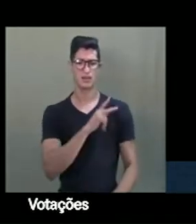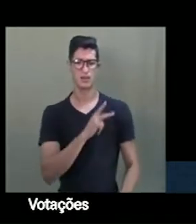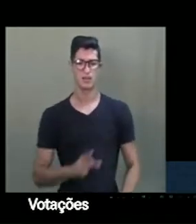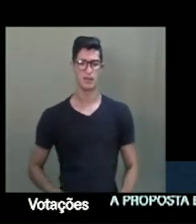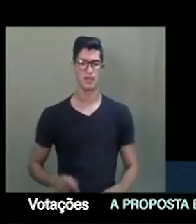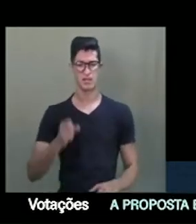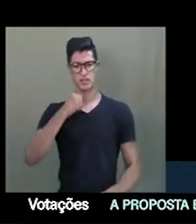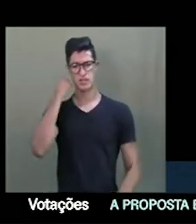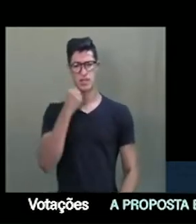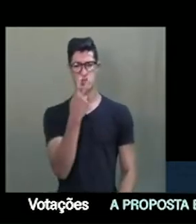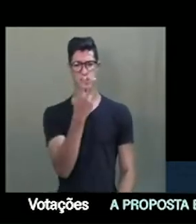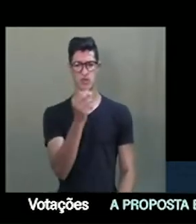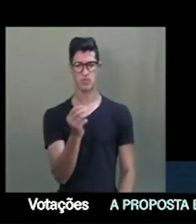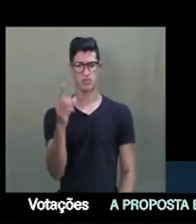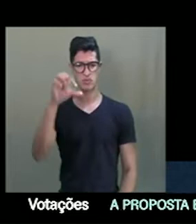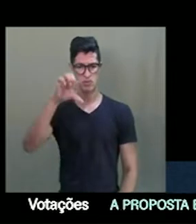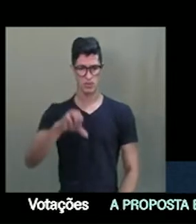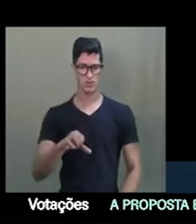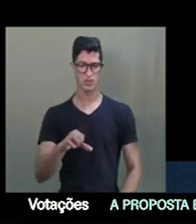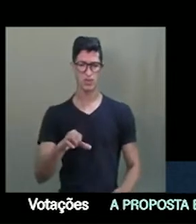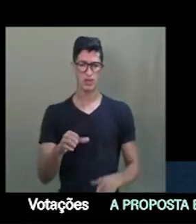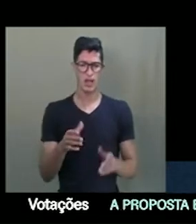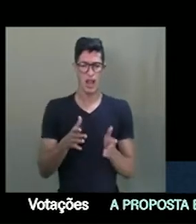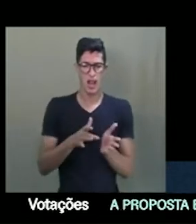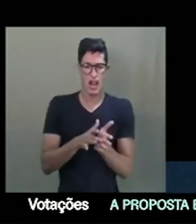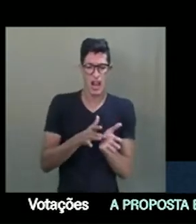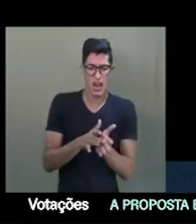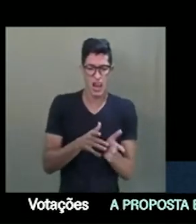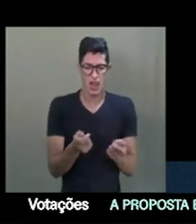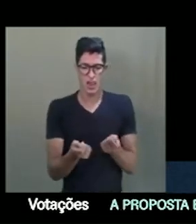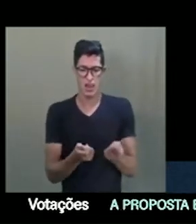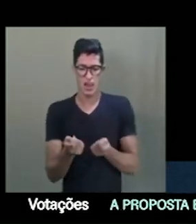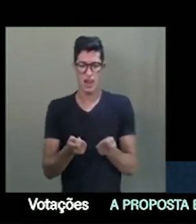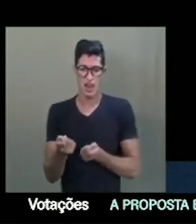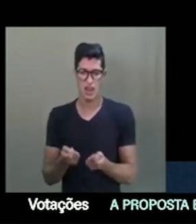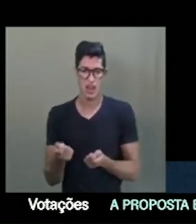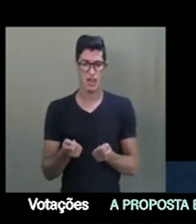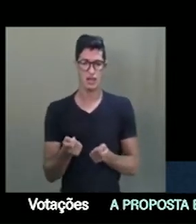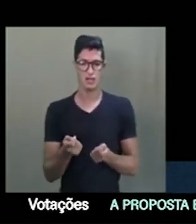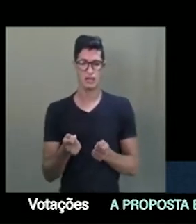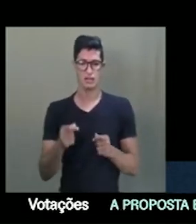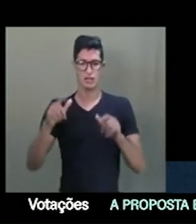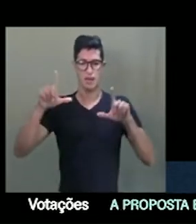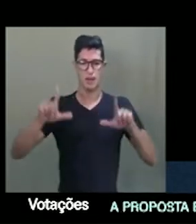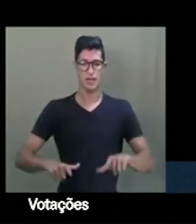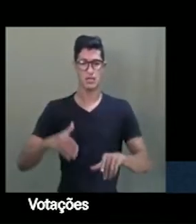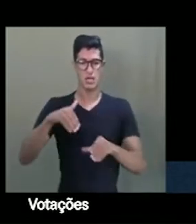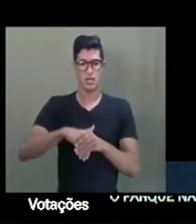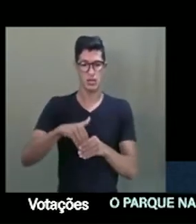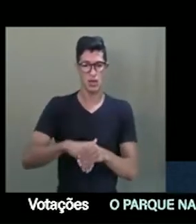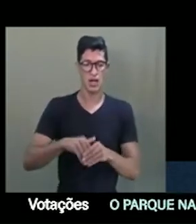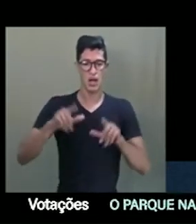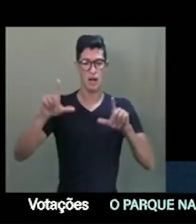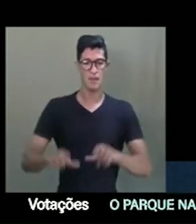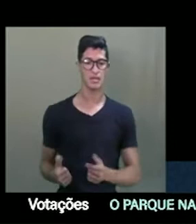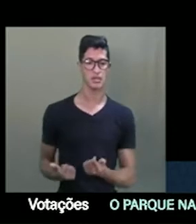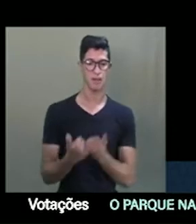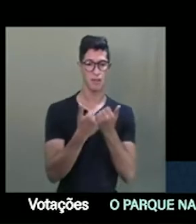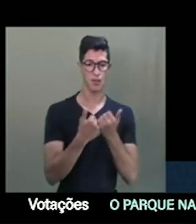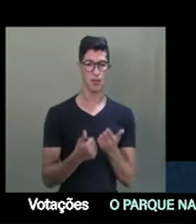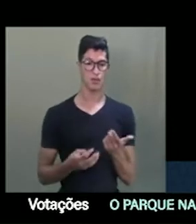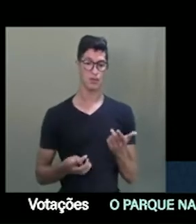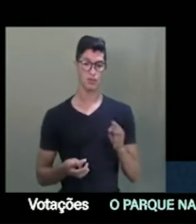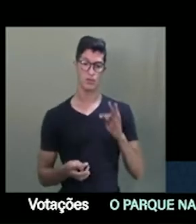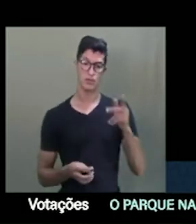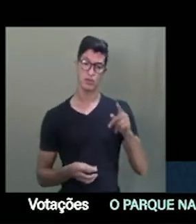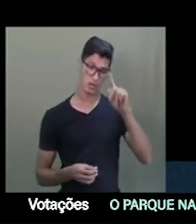Senado em 2019. É o curralzinho comandado por gabinetes eleitorais, por gabinetes de apoio. E